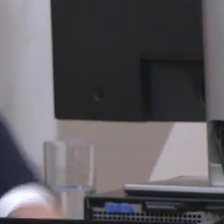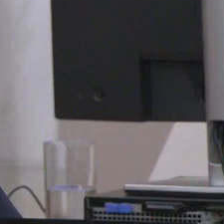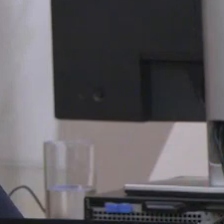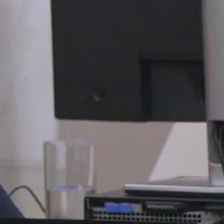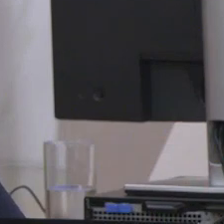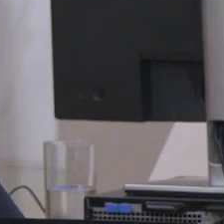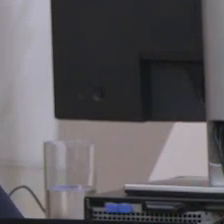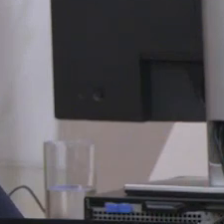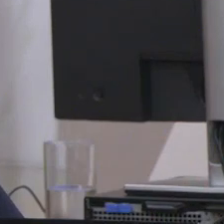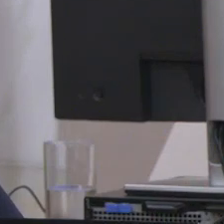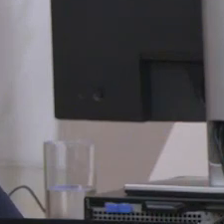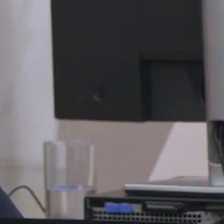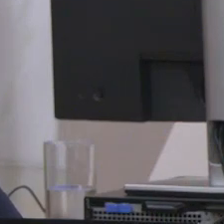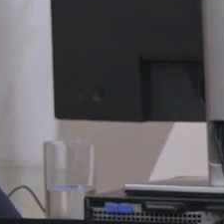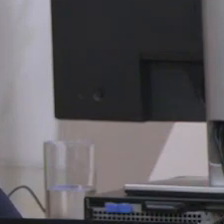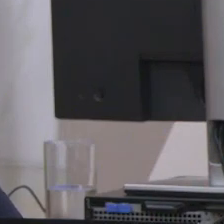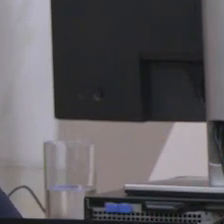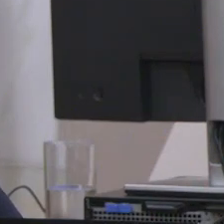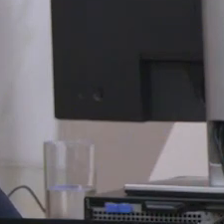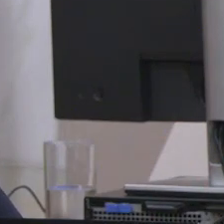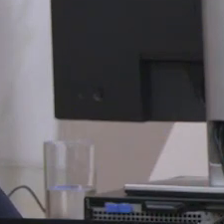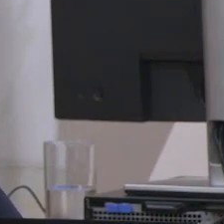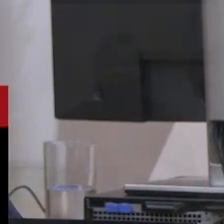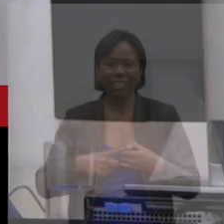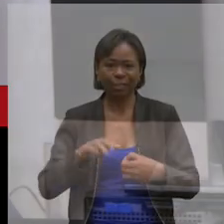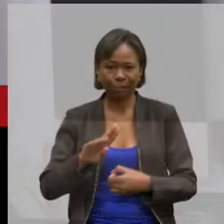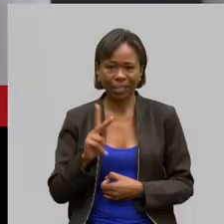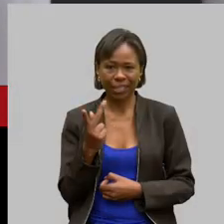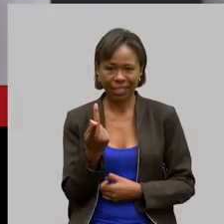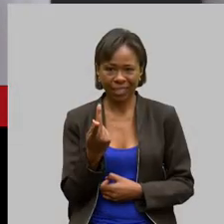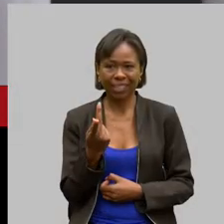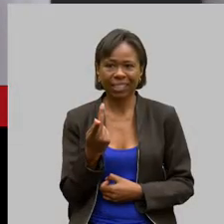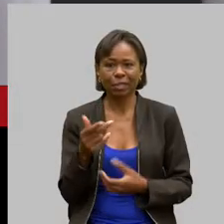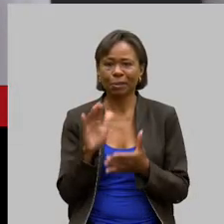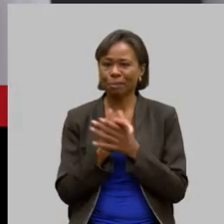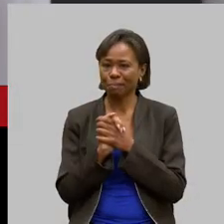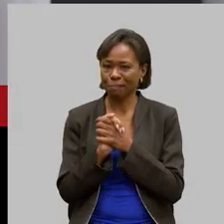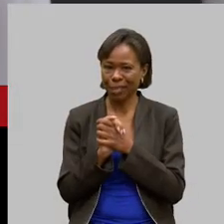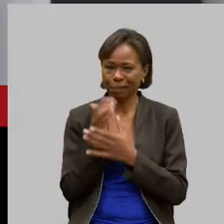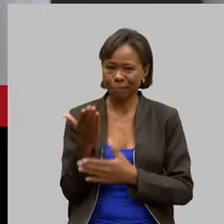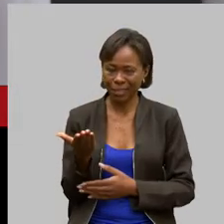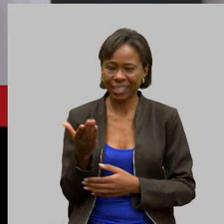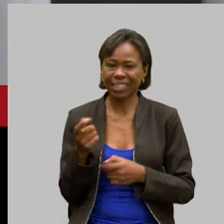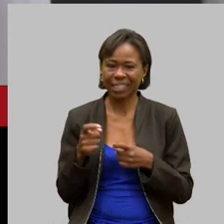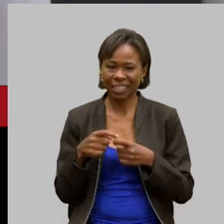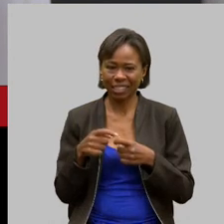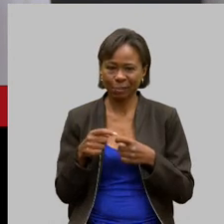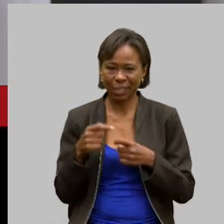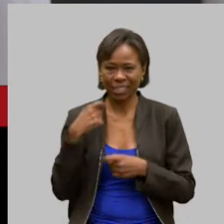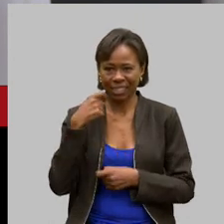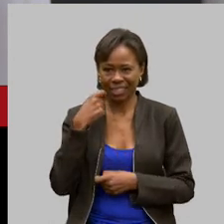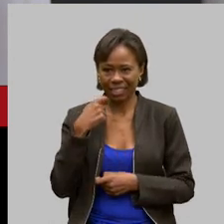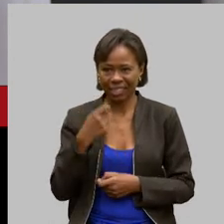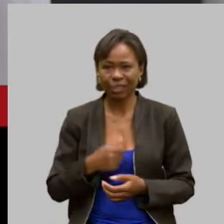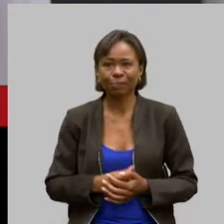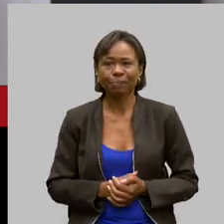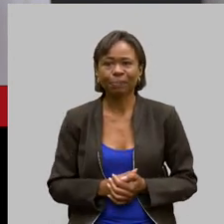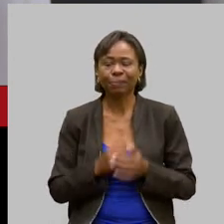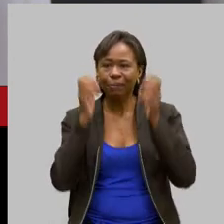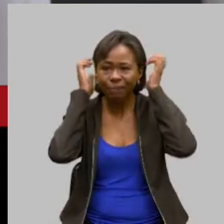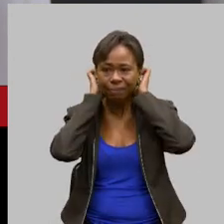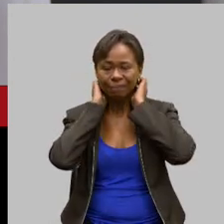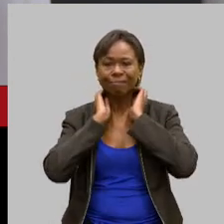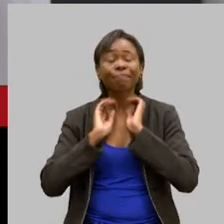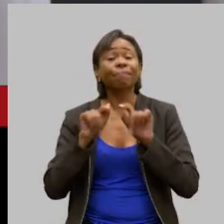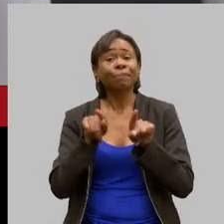nossos autistas aqui da região de Belo Horizonte né Parabéns doutor eh para os nossos